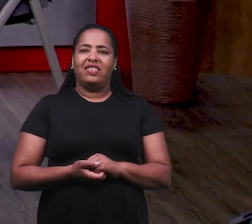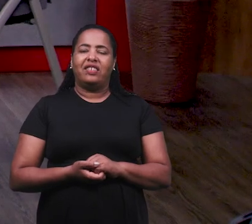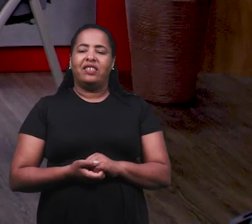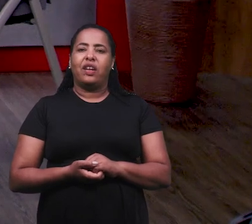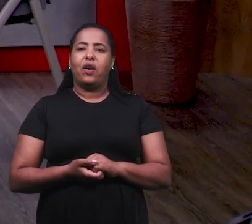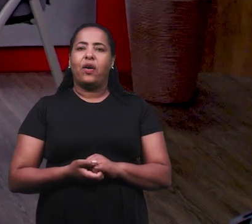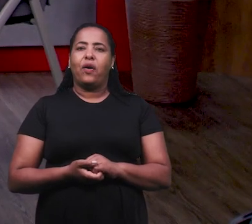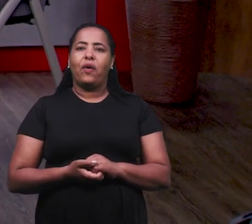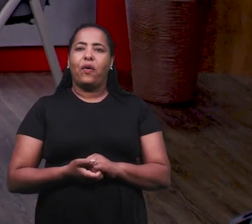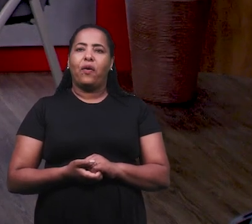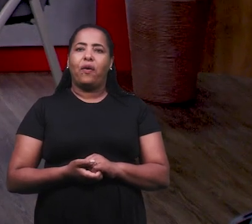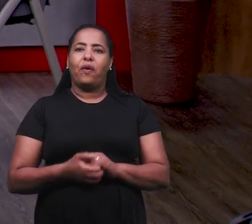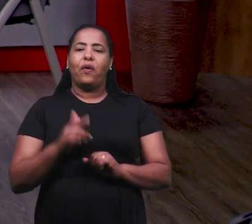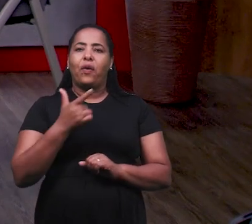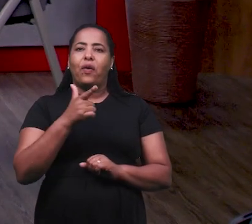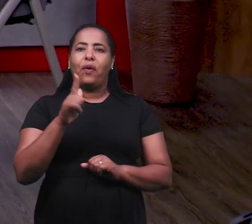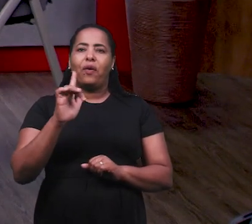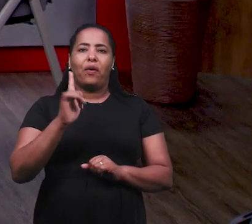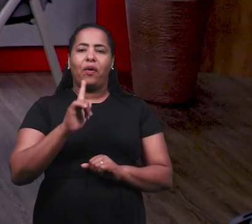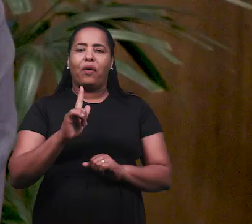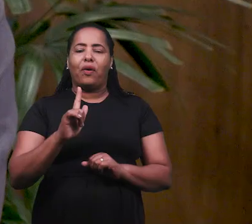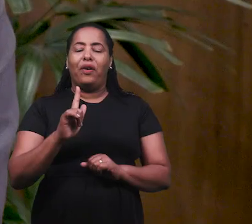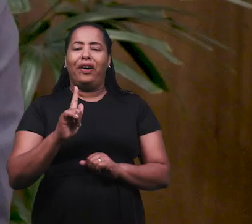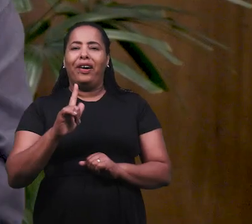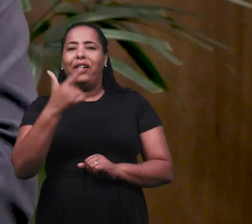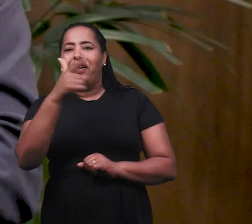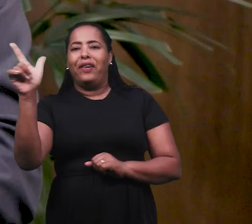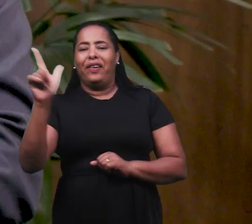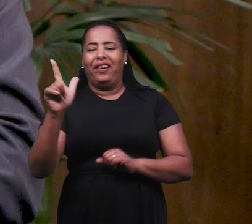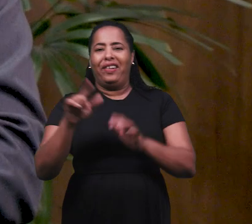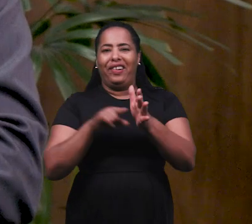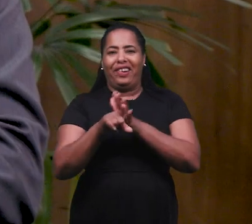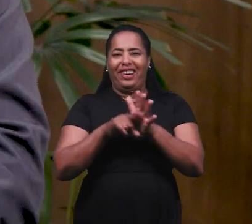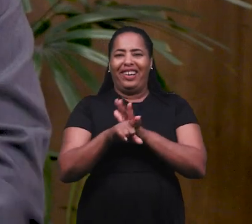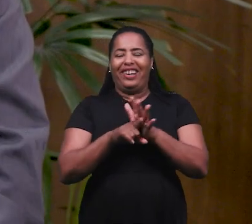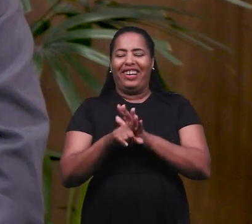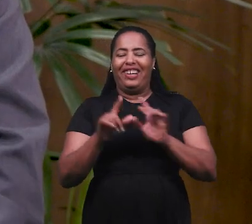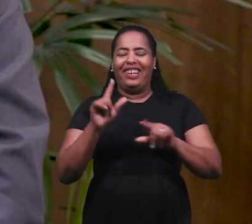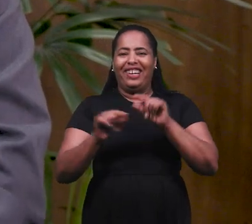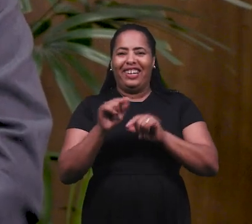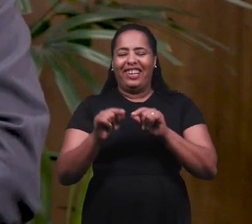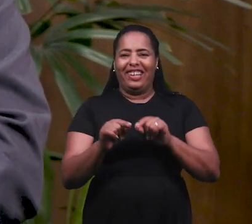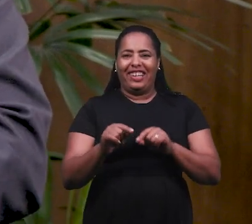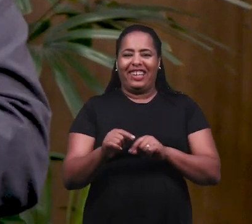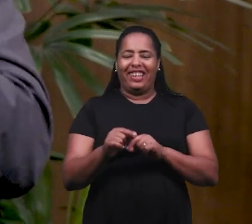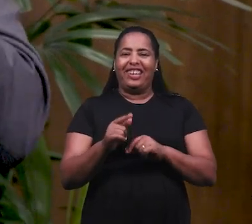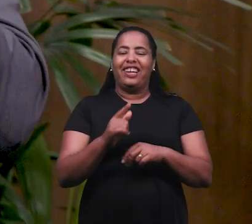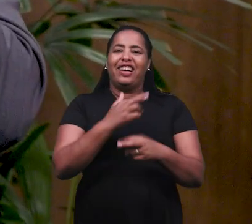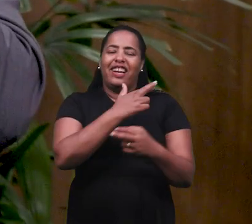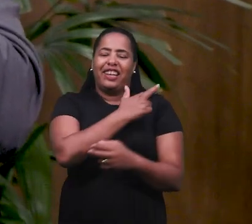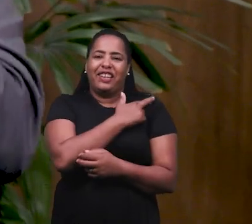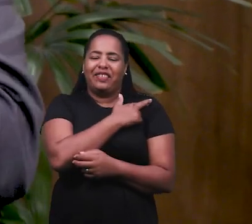Outra pergunta que eu queria fazer aqui, Douglas, é o seguinte. O papel da capelania é voltado apenas para